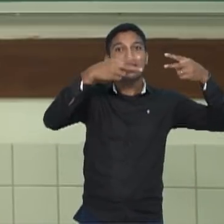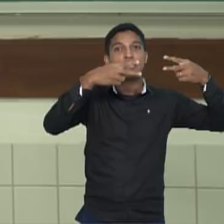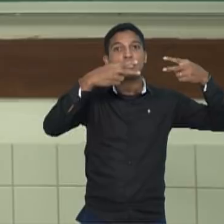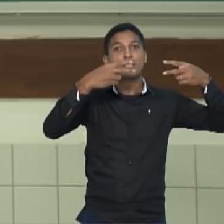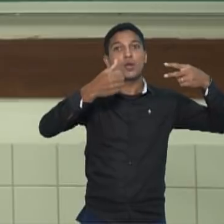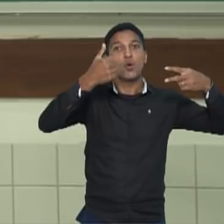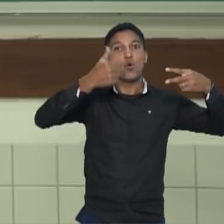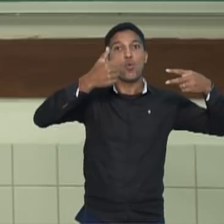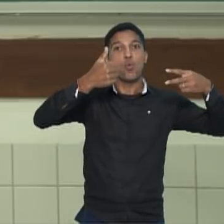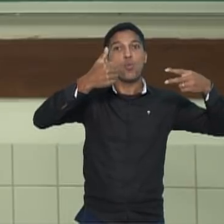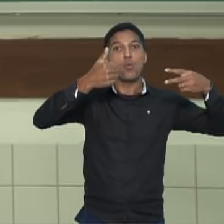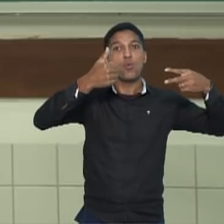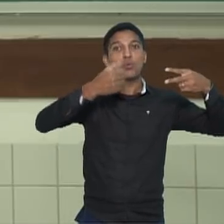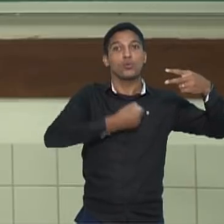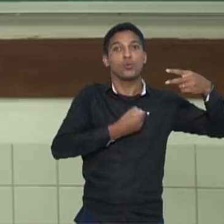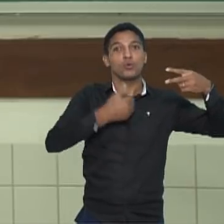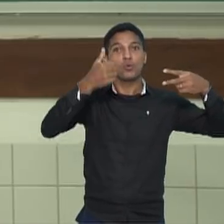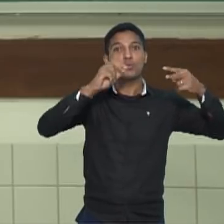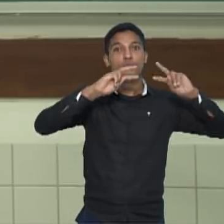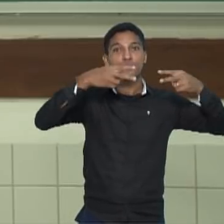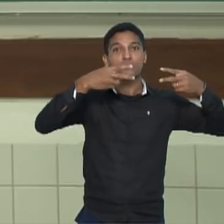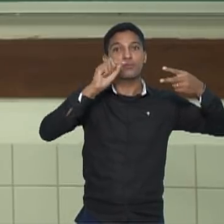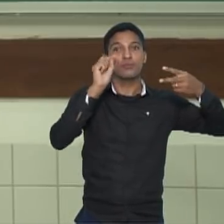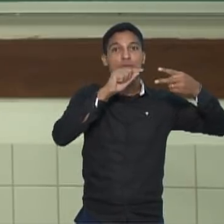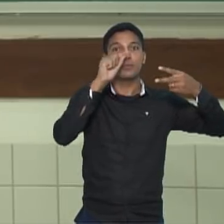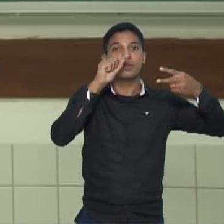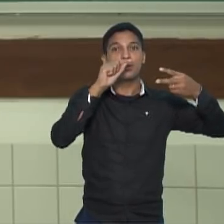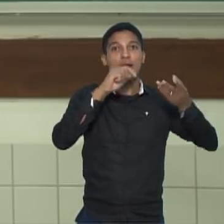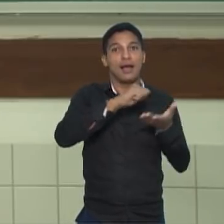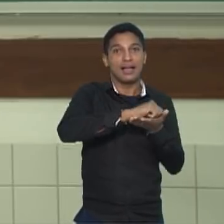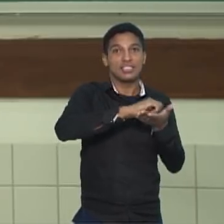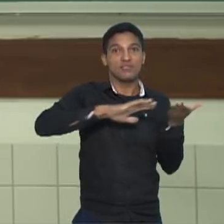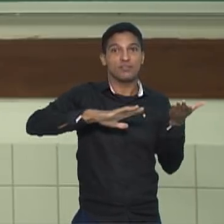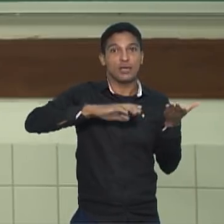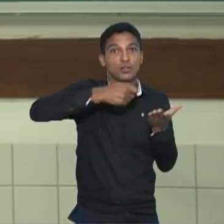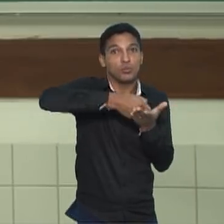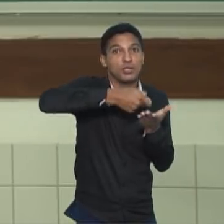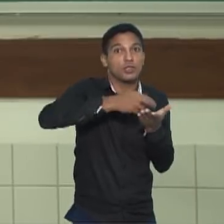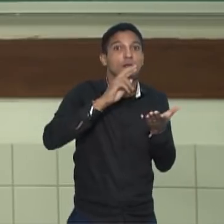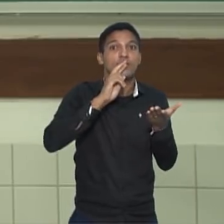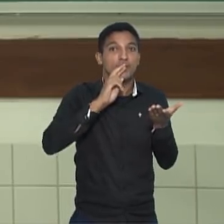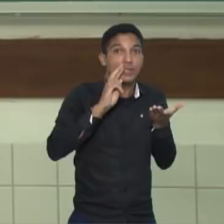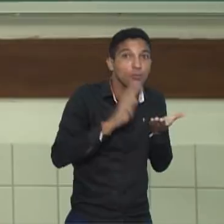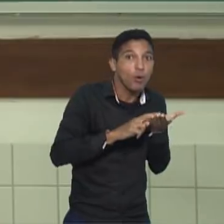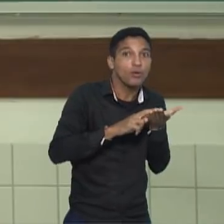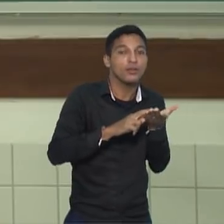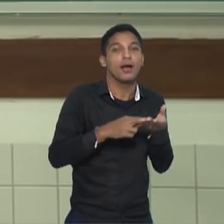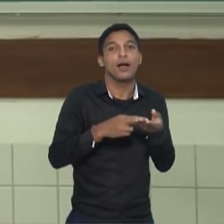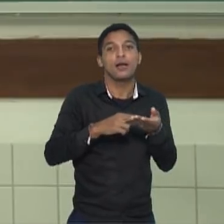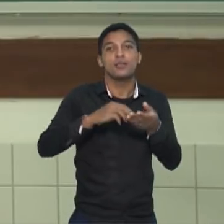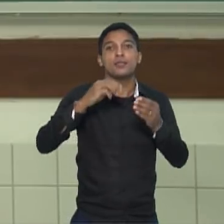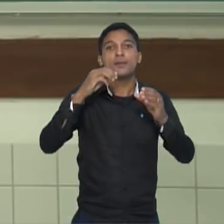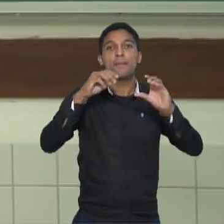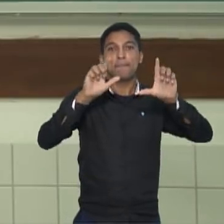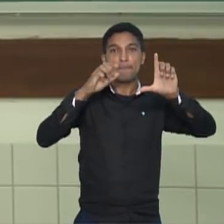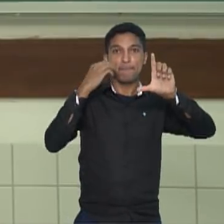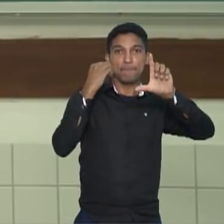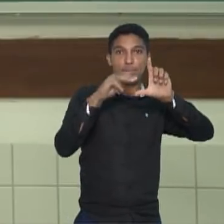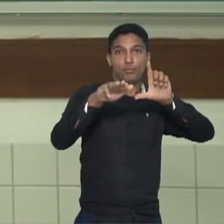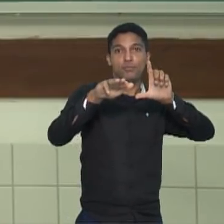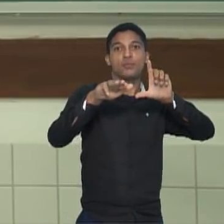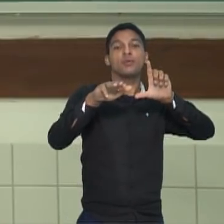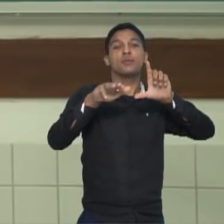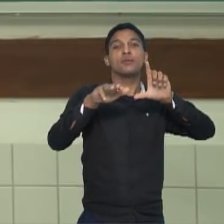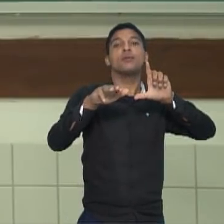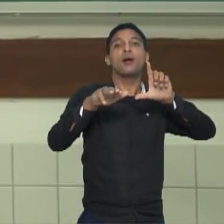obrigatória. Depois de realizar essa atividade, é só enviar. Pronto, sua presença já está